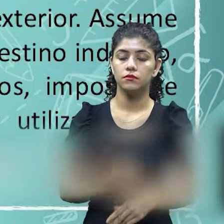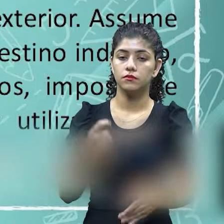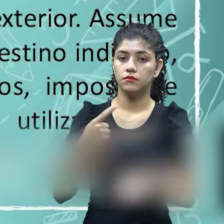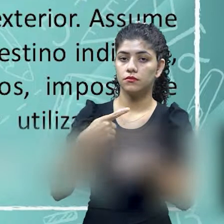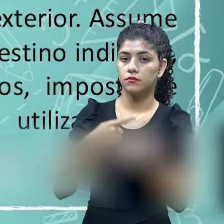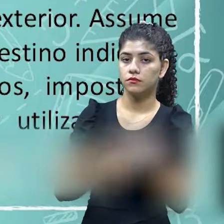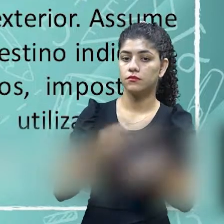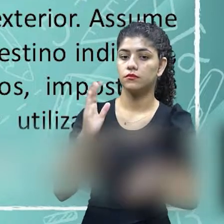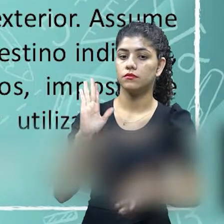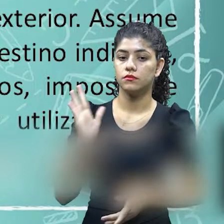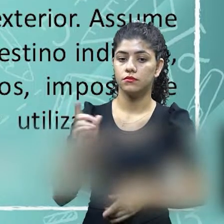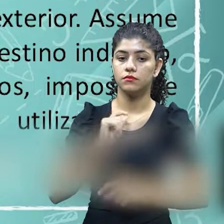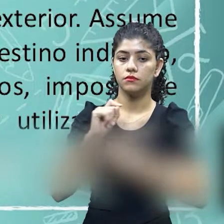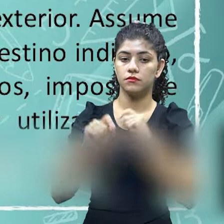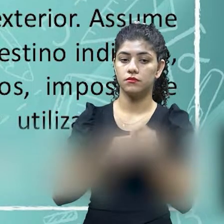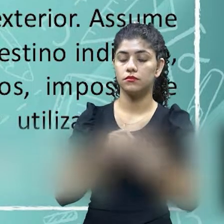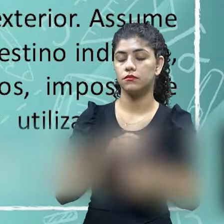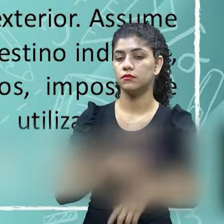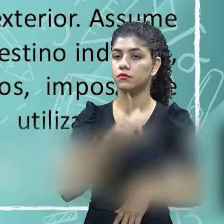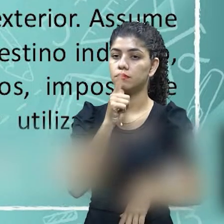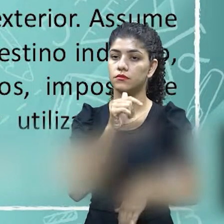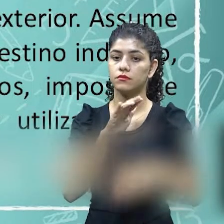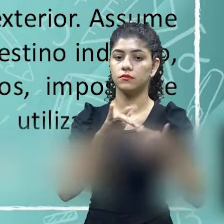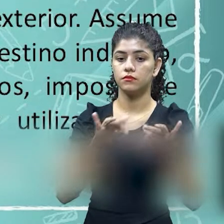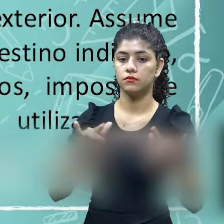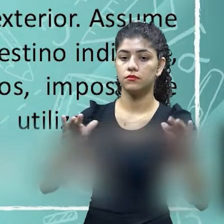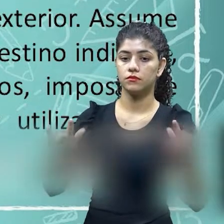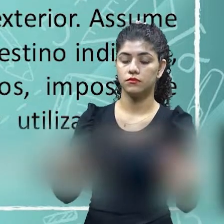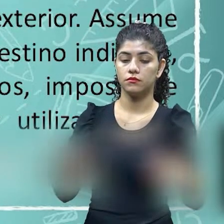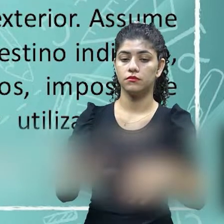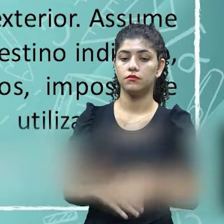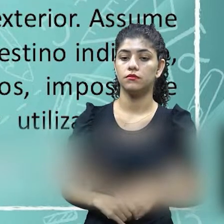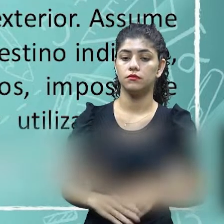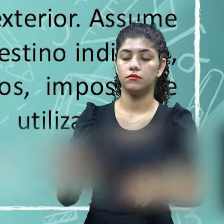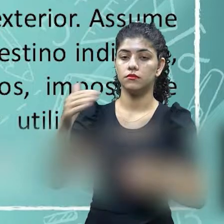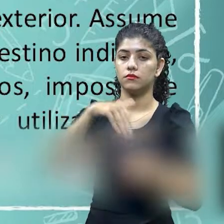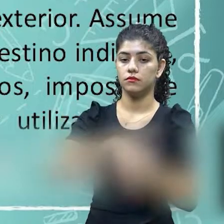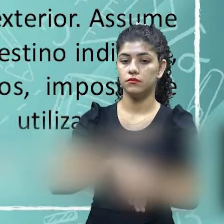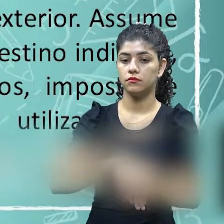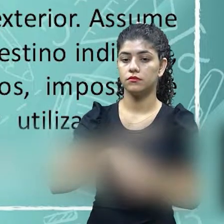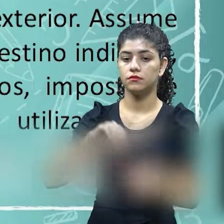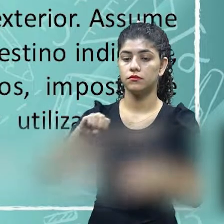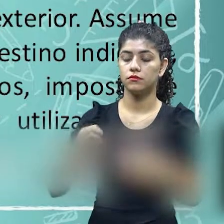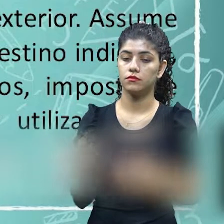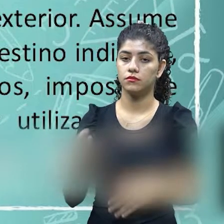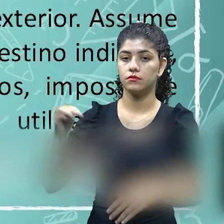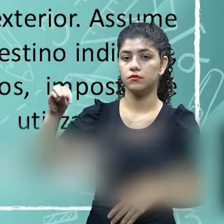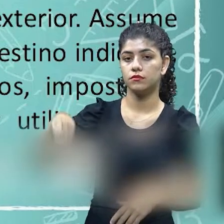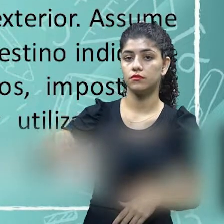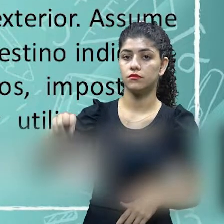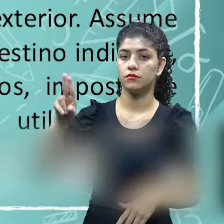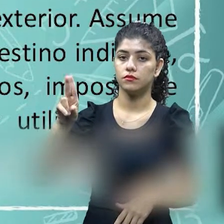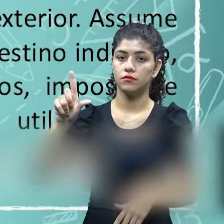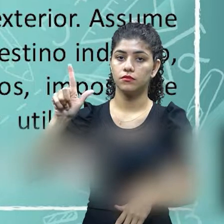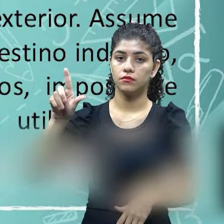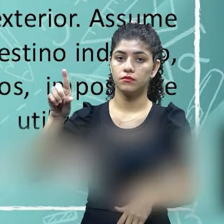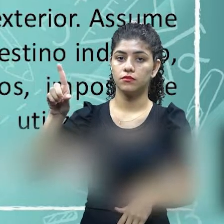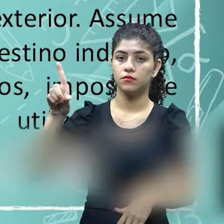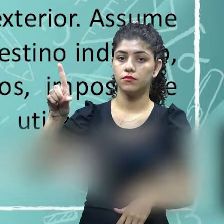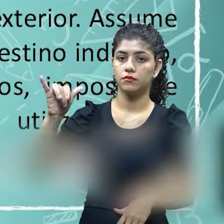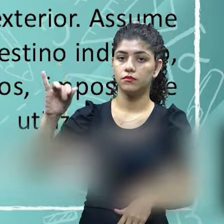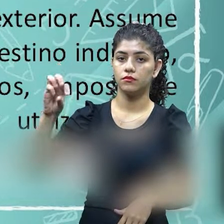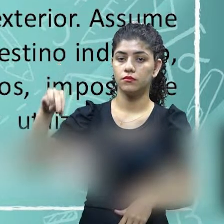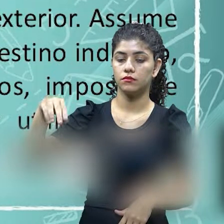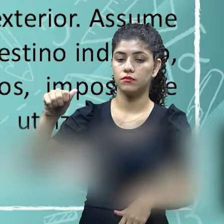utilizado para transporte marítimo ou hidroviário interior ou multimodal. O DDU. O